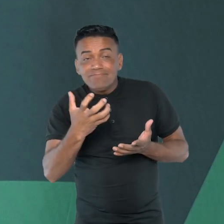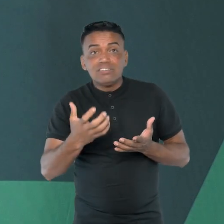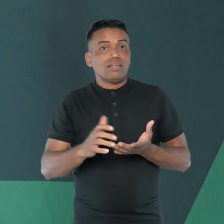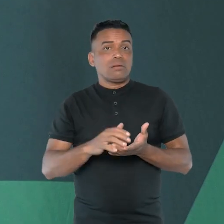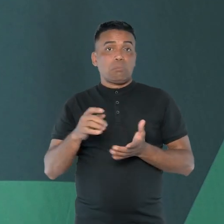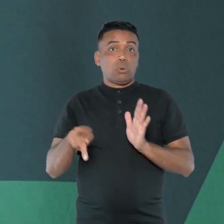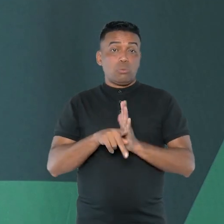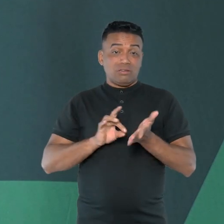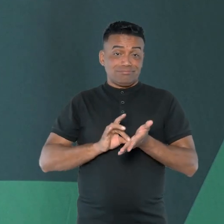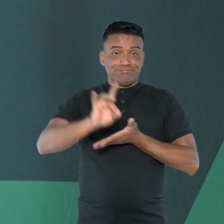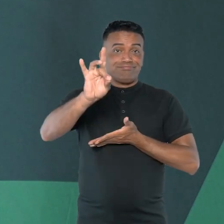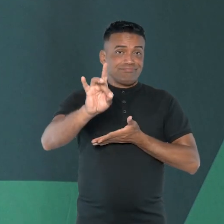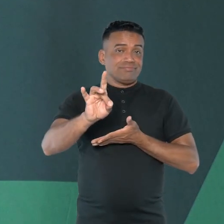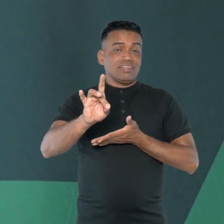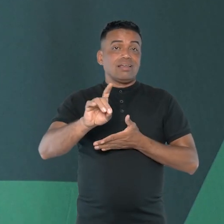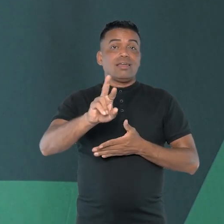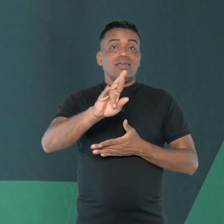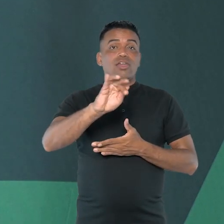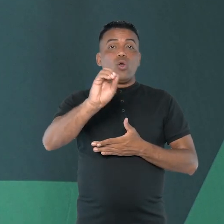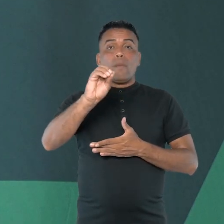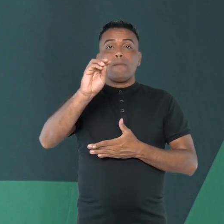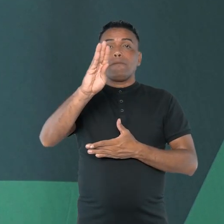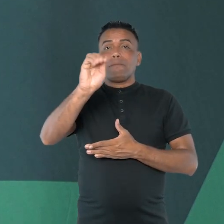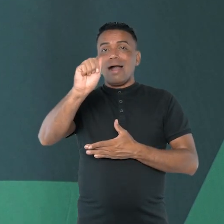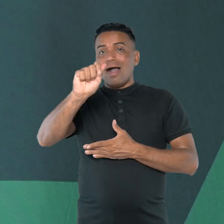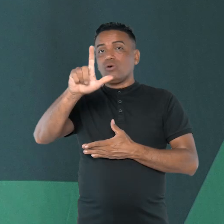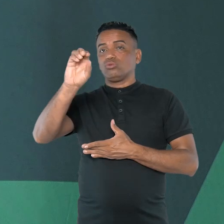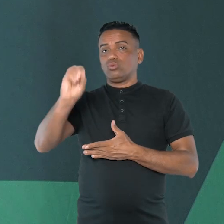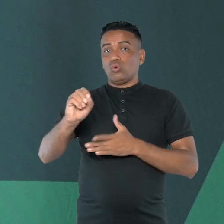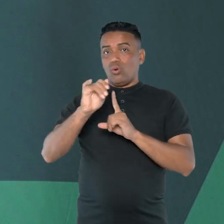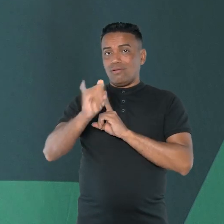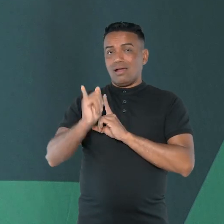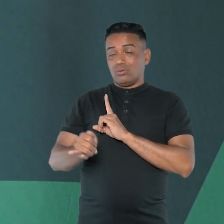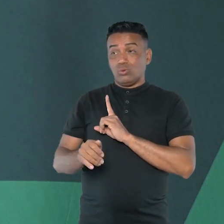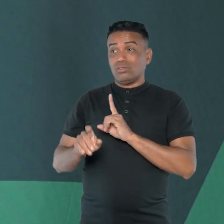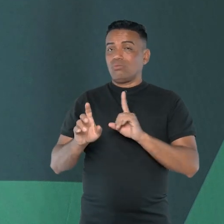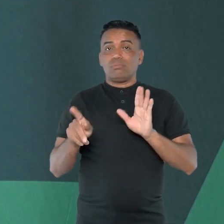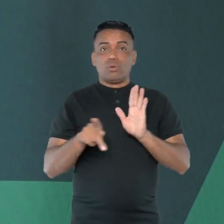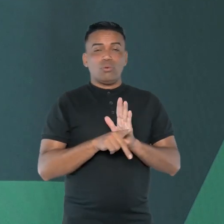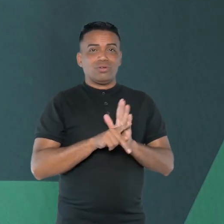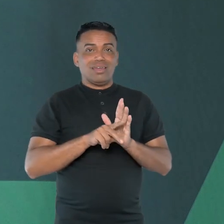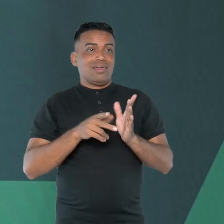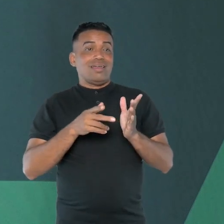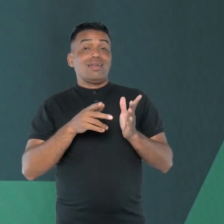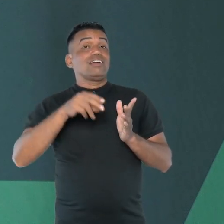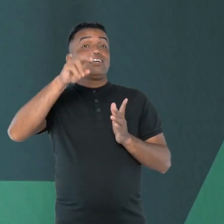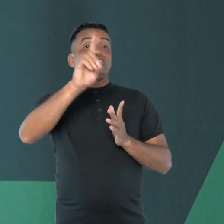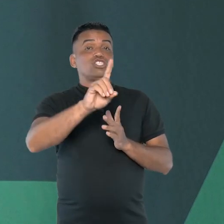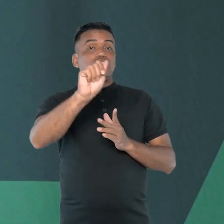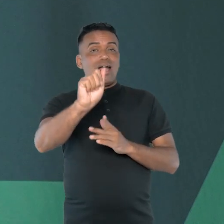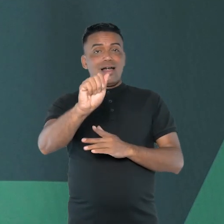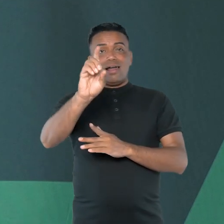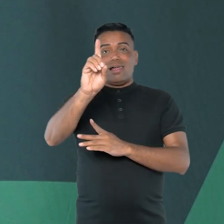minha ojeriza à tibieza de Riobaldo, parvo narrador. Recomendei a feitura de uma versão narrada por Diadorim, a personagem